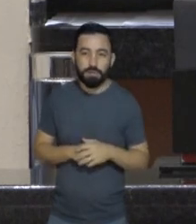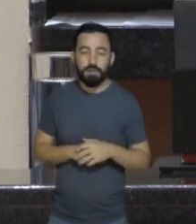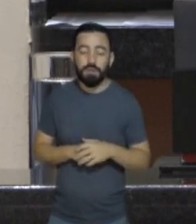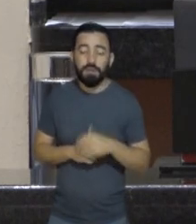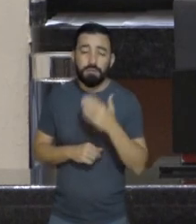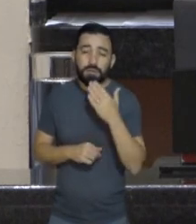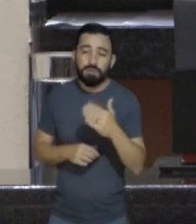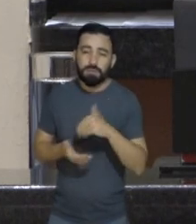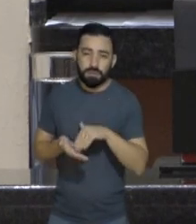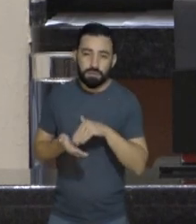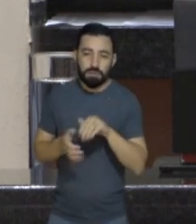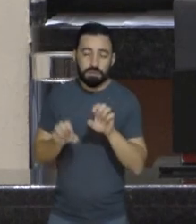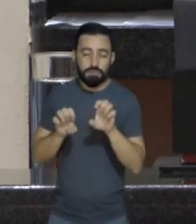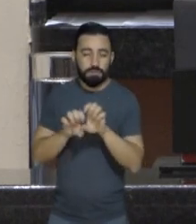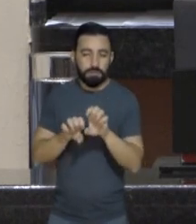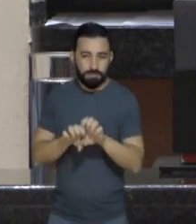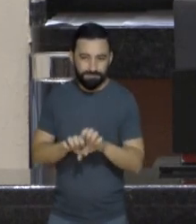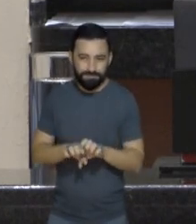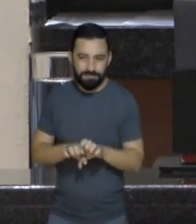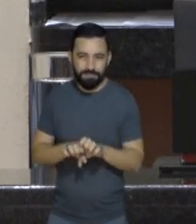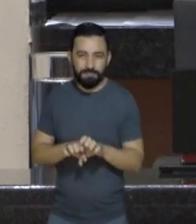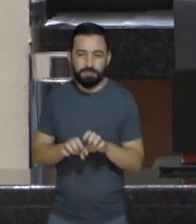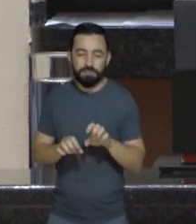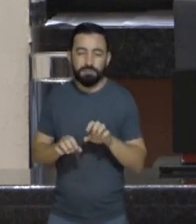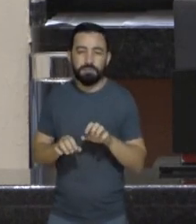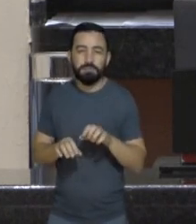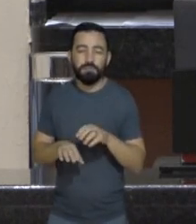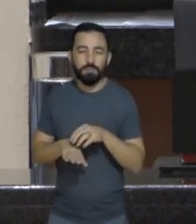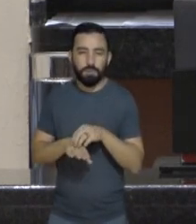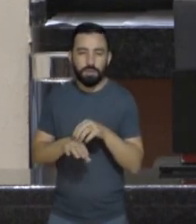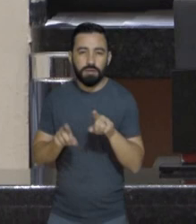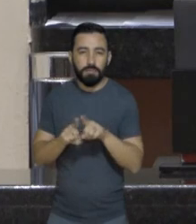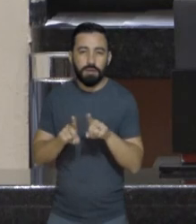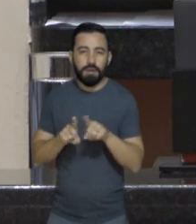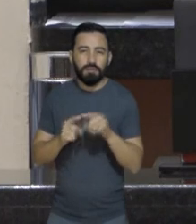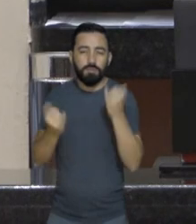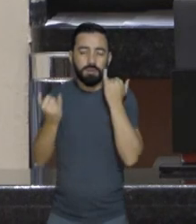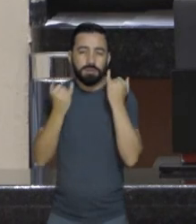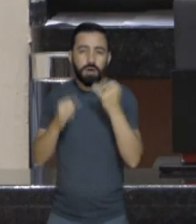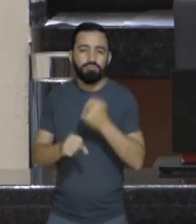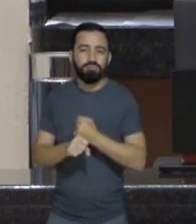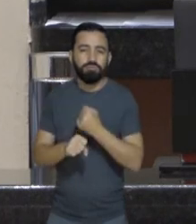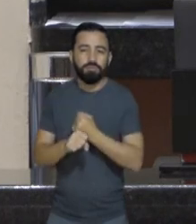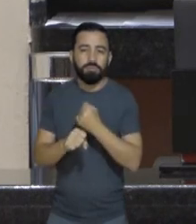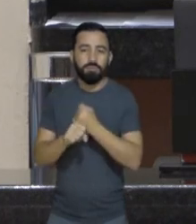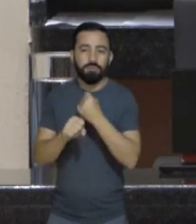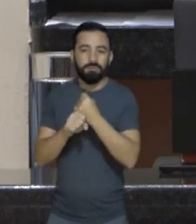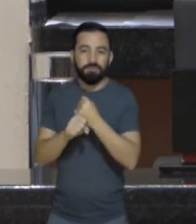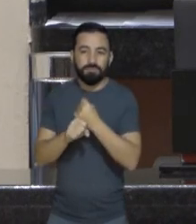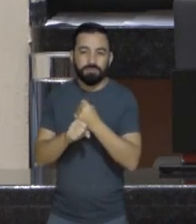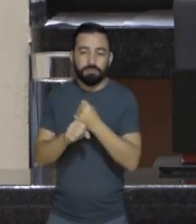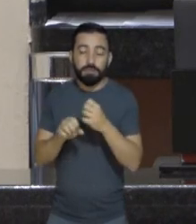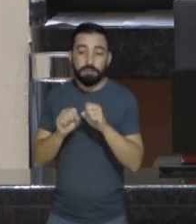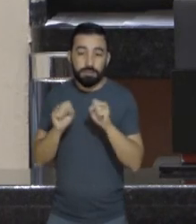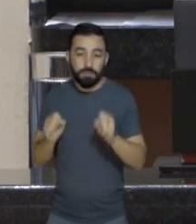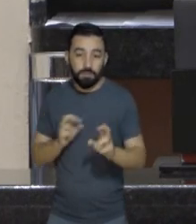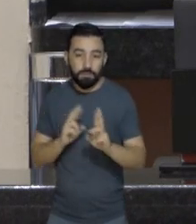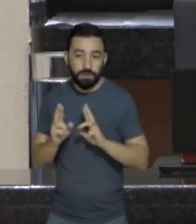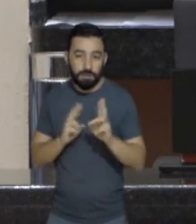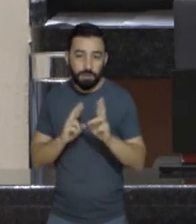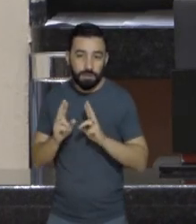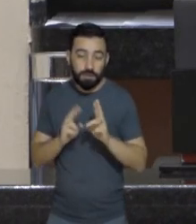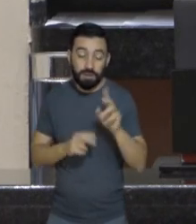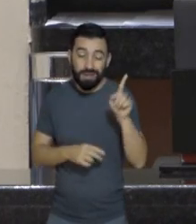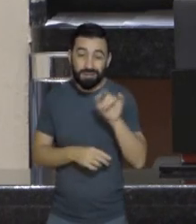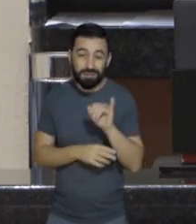de Estado de Infraestrutura e Mobilidade informações acerca da obra no sistema rodoviário do município de